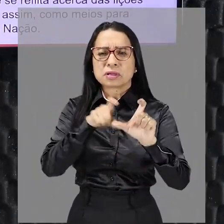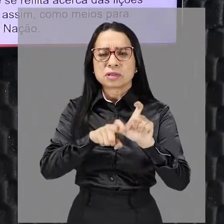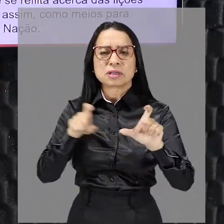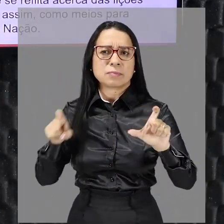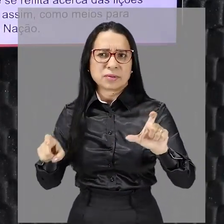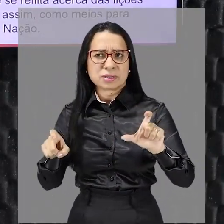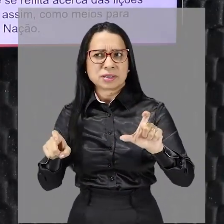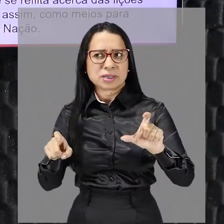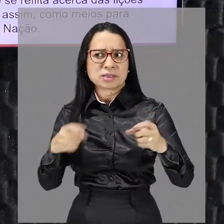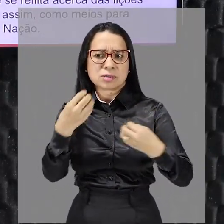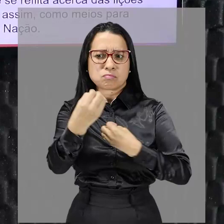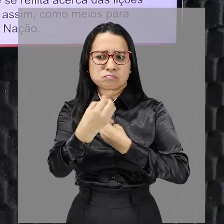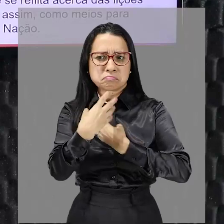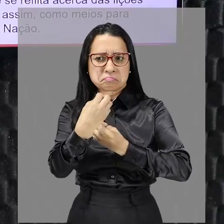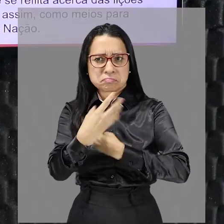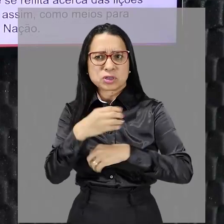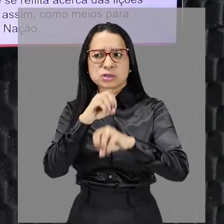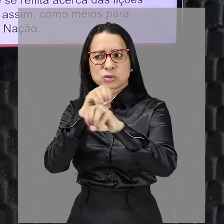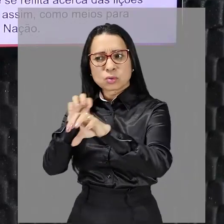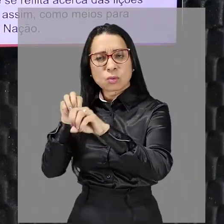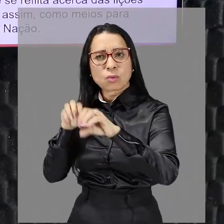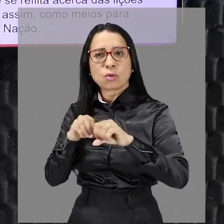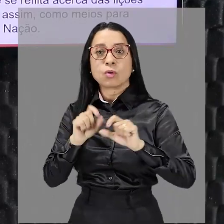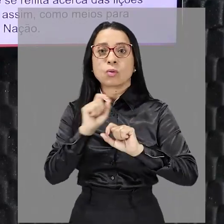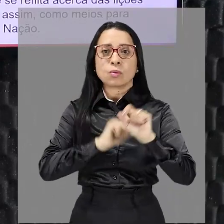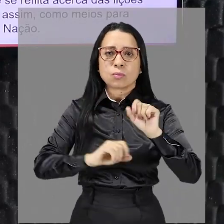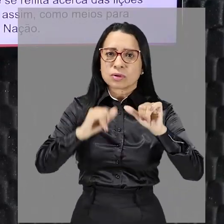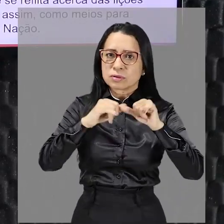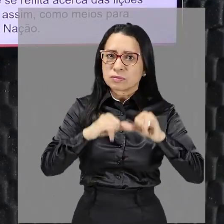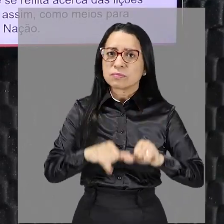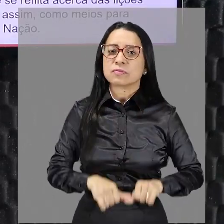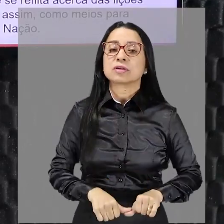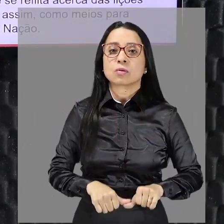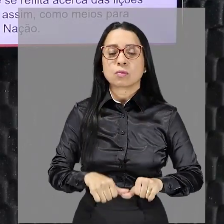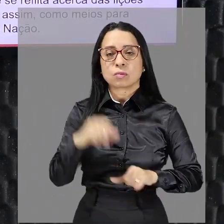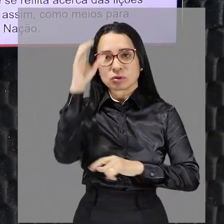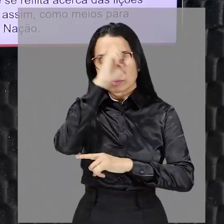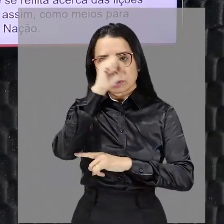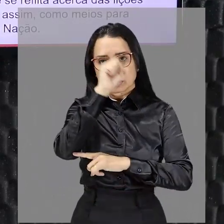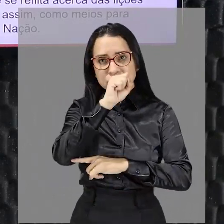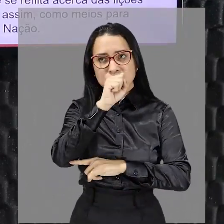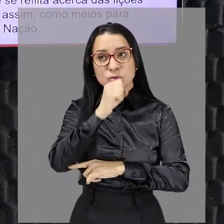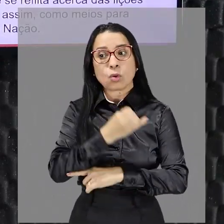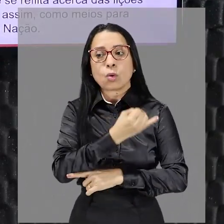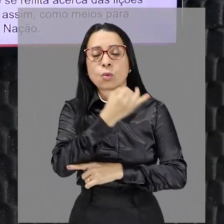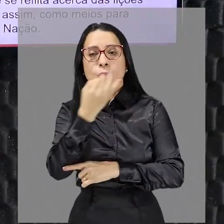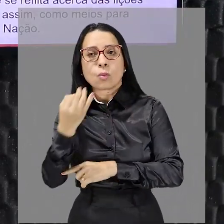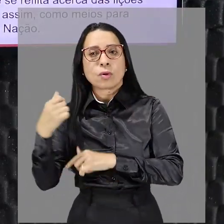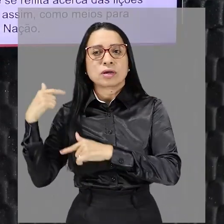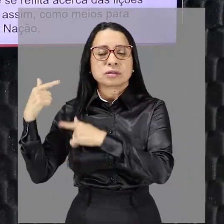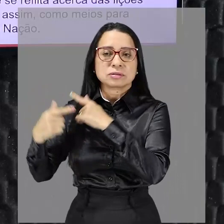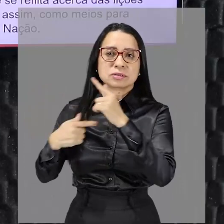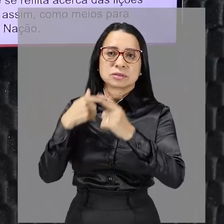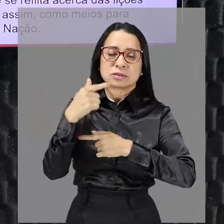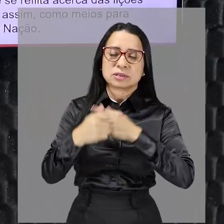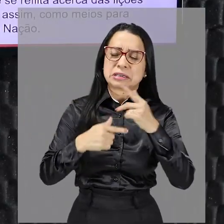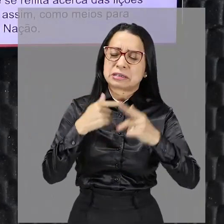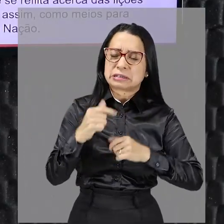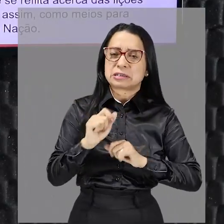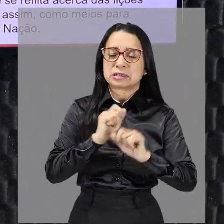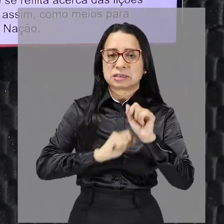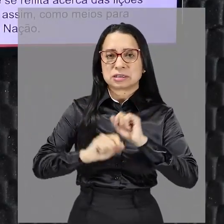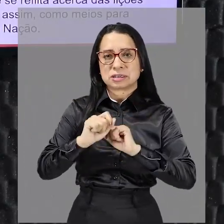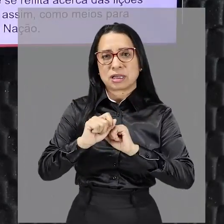independência deixou de lição? O que ficou de aprendizado? Quais foram as heranças culturais, históricas e